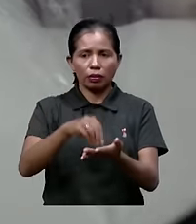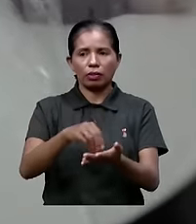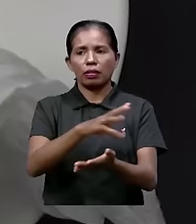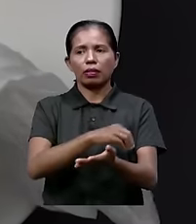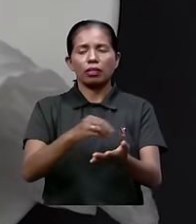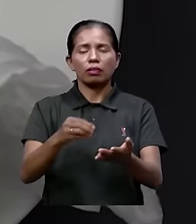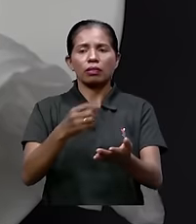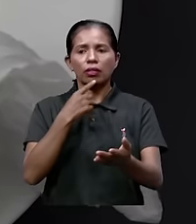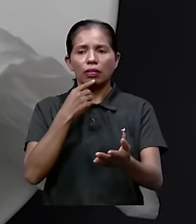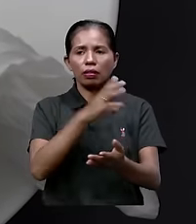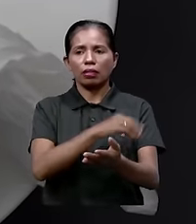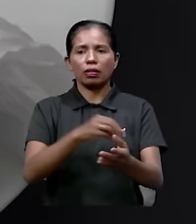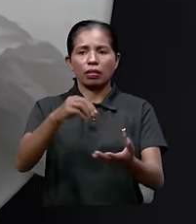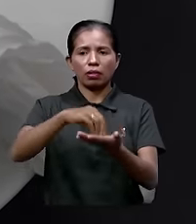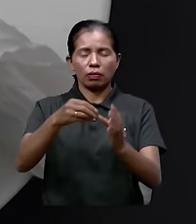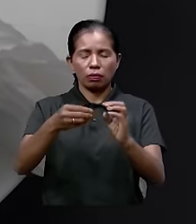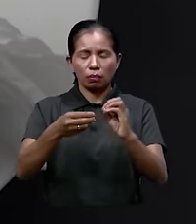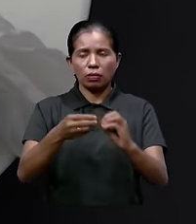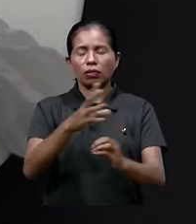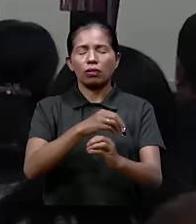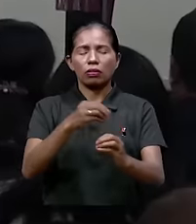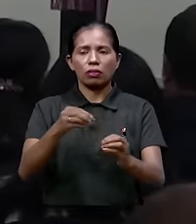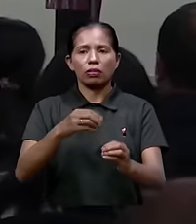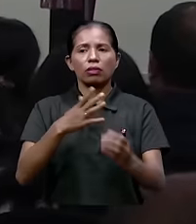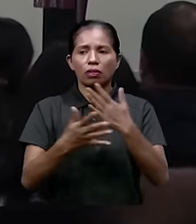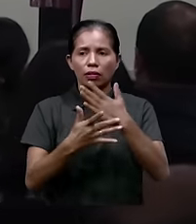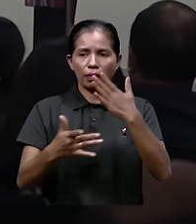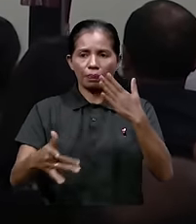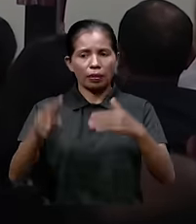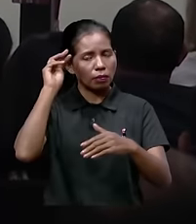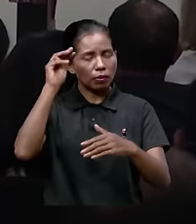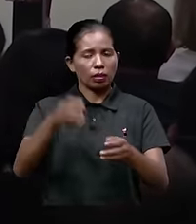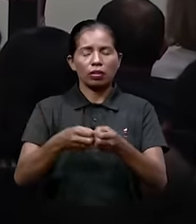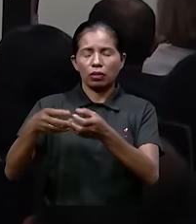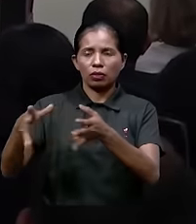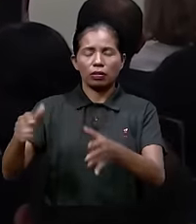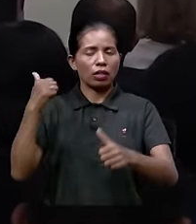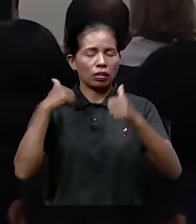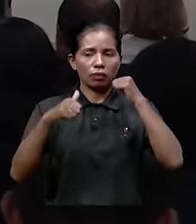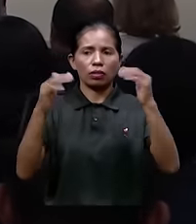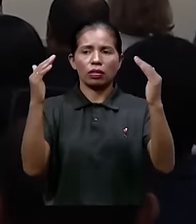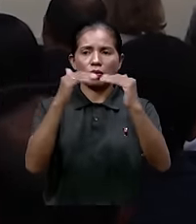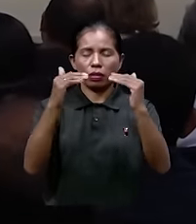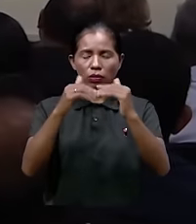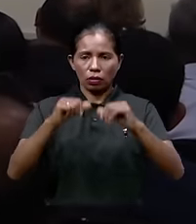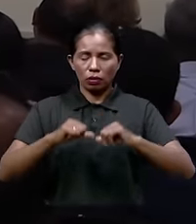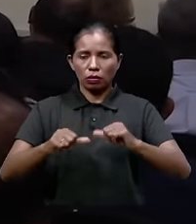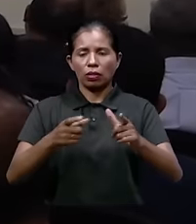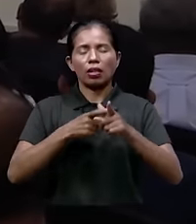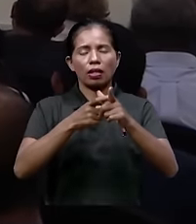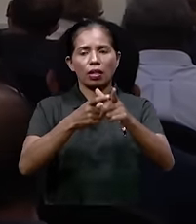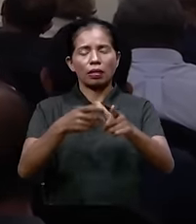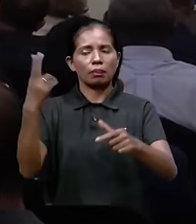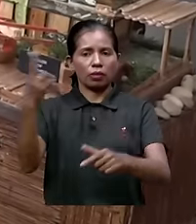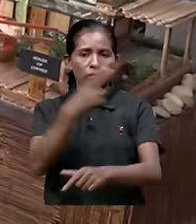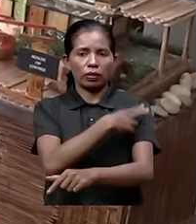husi ibundaran, nebe kahormos horan. Coincidente ne, ministro Nino Pereira tem que husi kela atividade de workshop no continua halai urgente ba